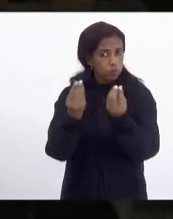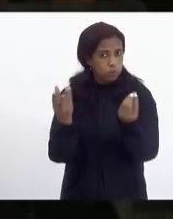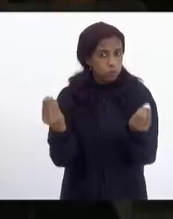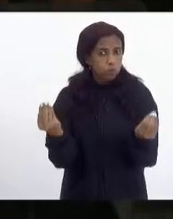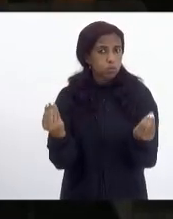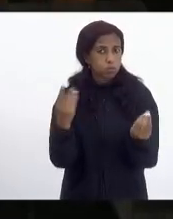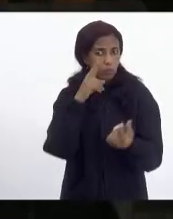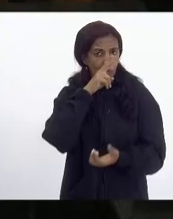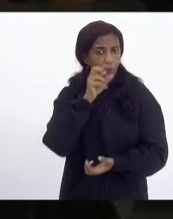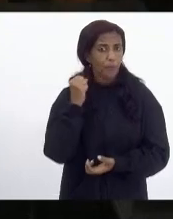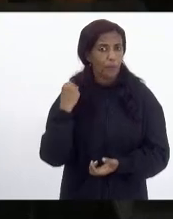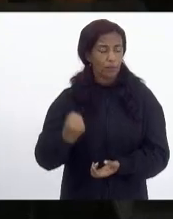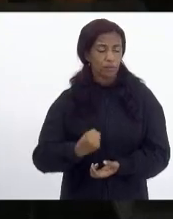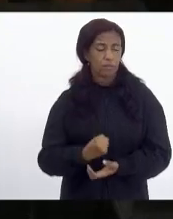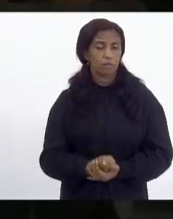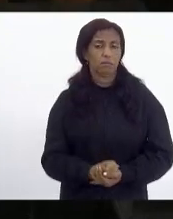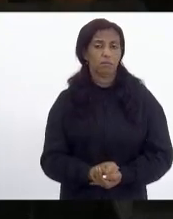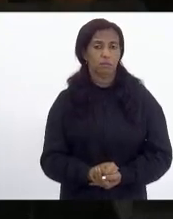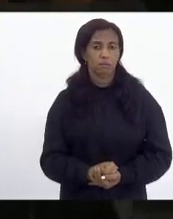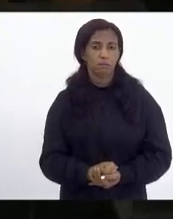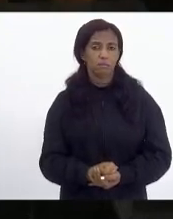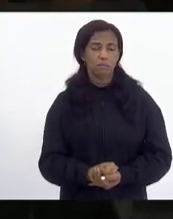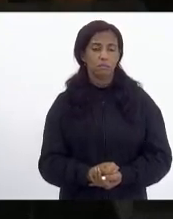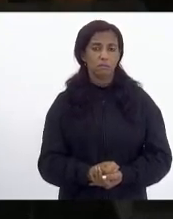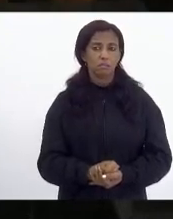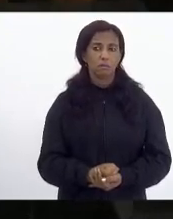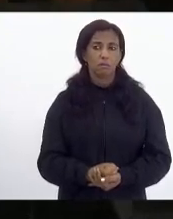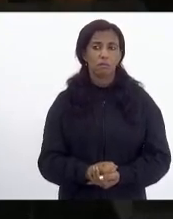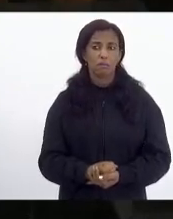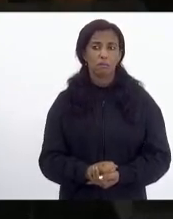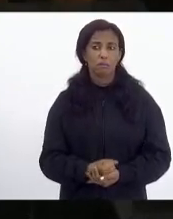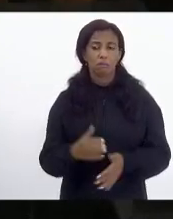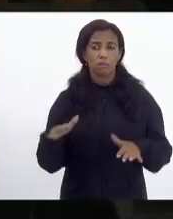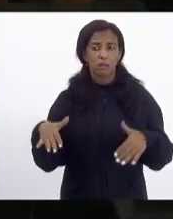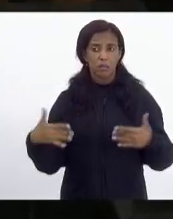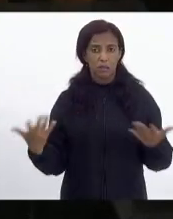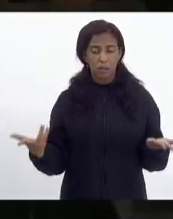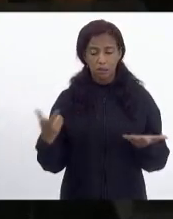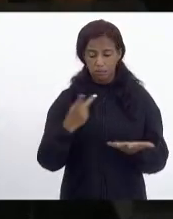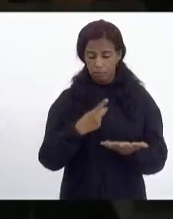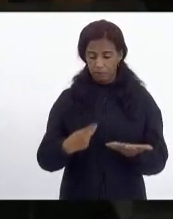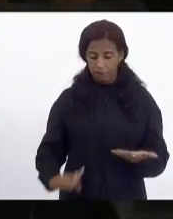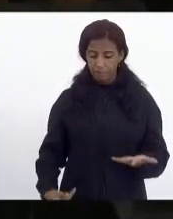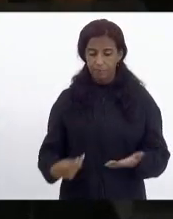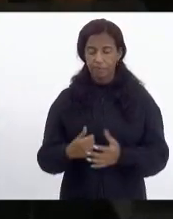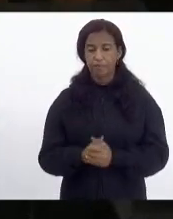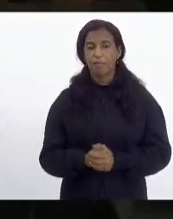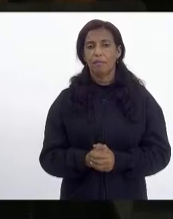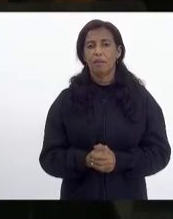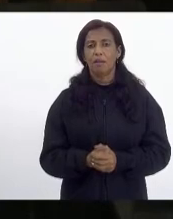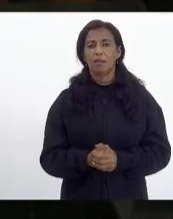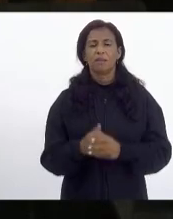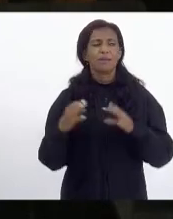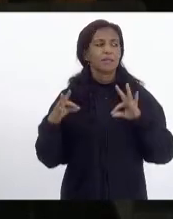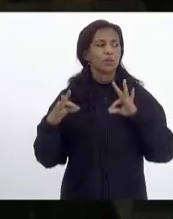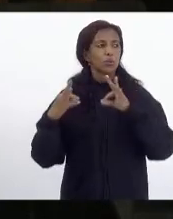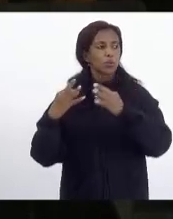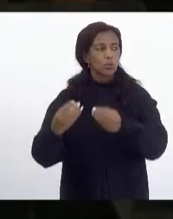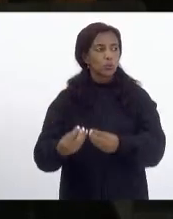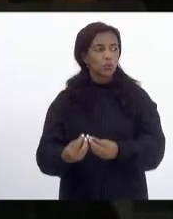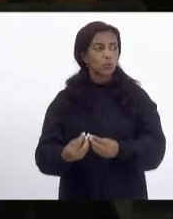bastante forte bom então no fundo no fundo seu presente tá tudo